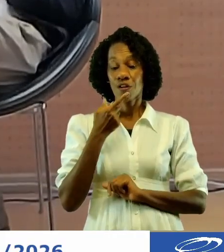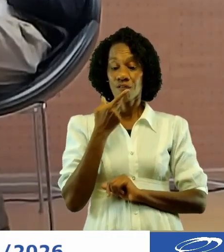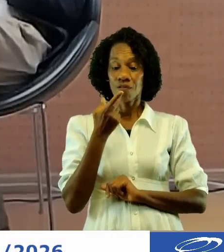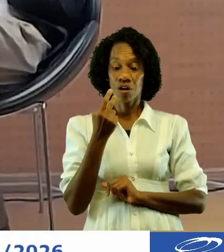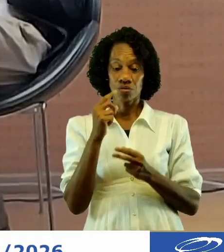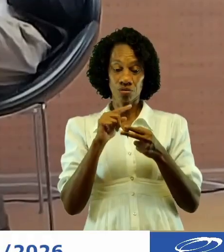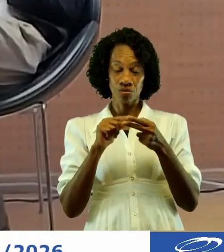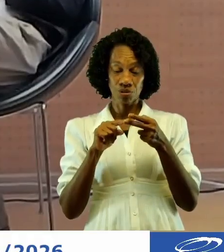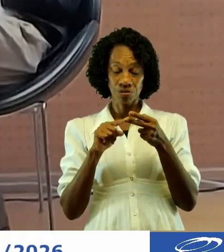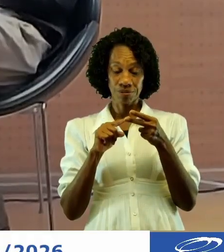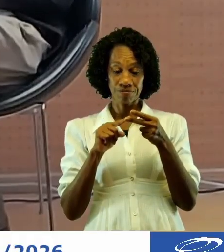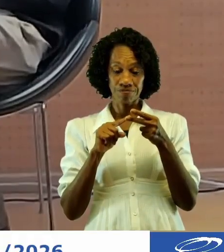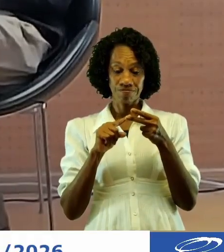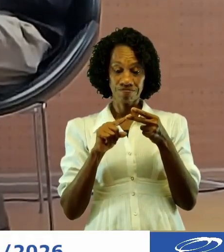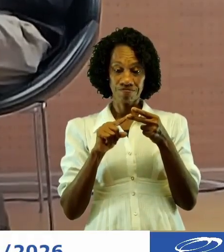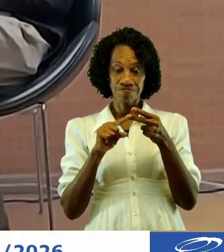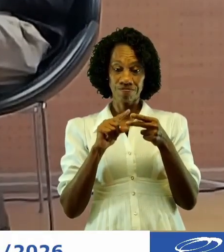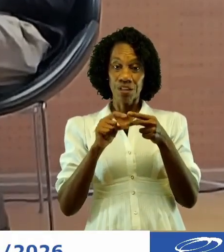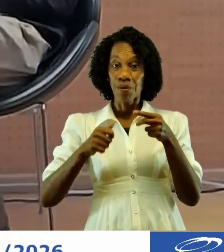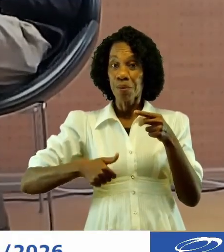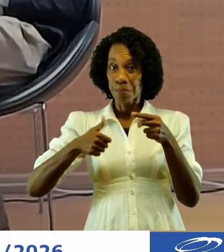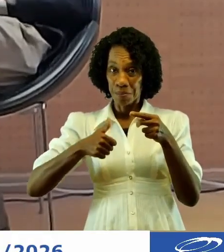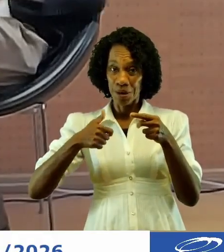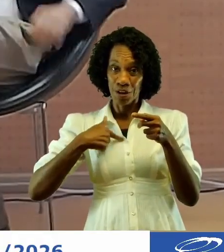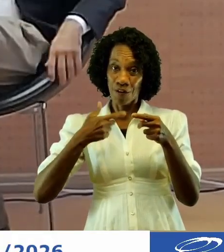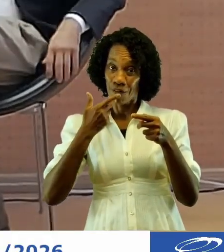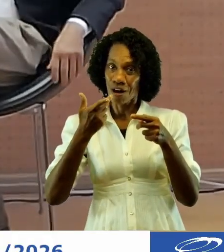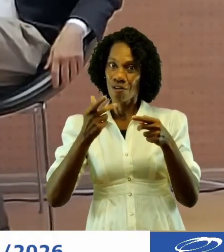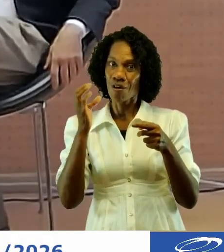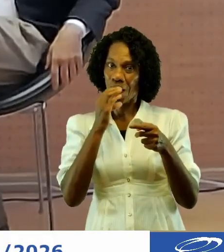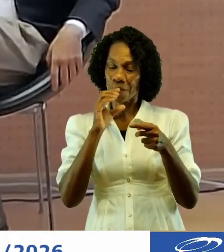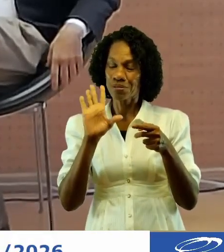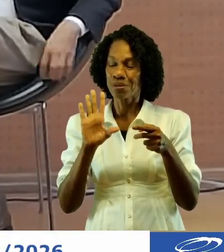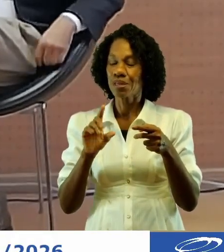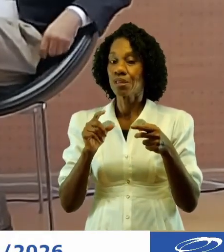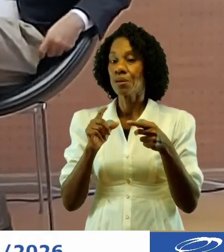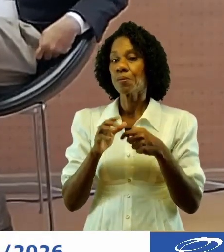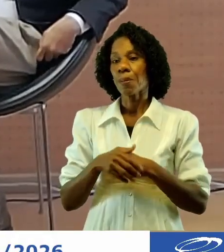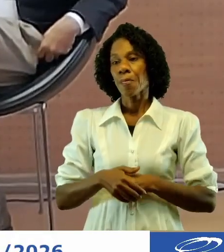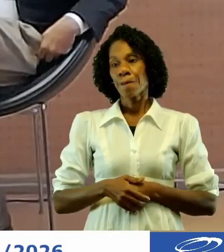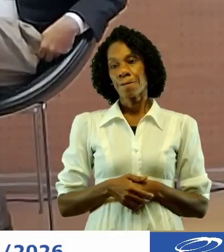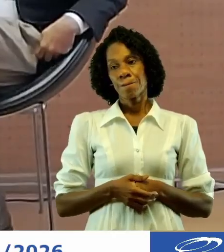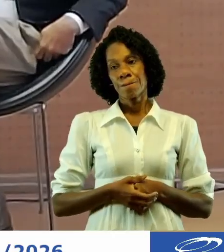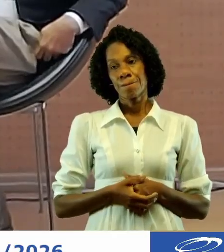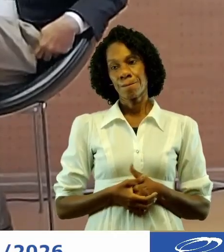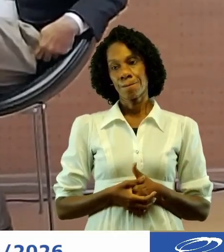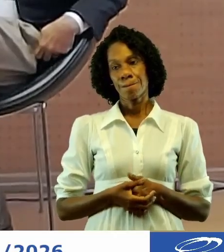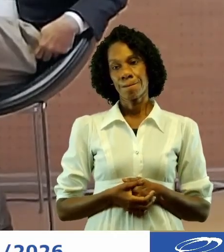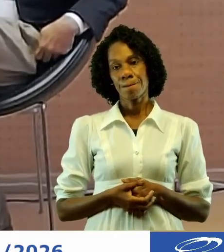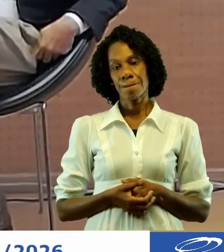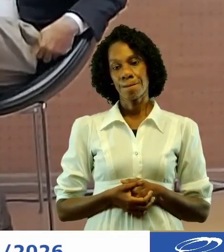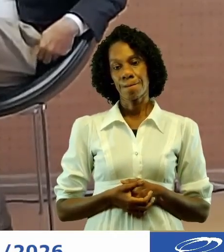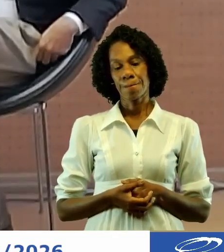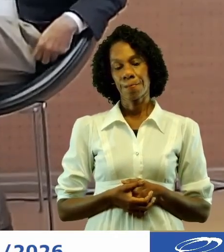Primeiro, eu sei que estou falando rápido. Okay, please. Yeah, Dr. Mauro said that he used